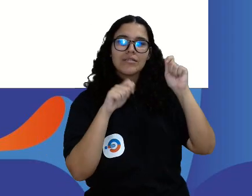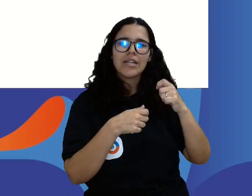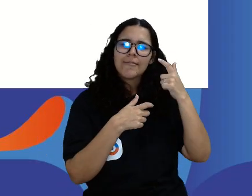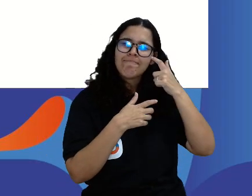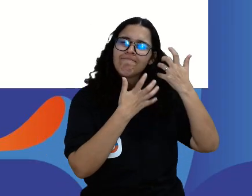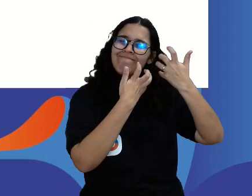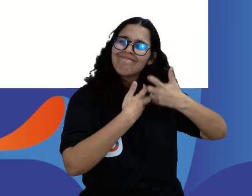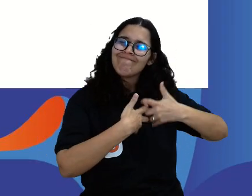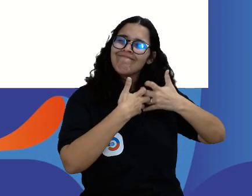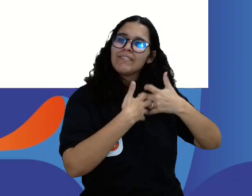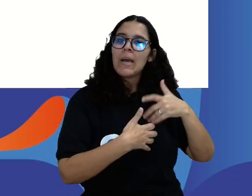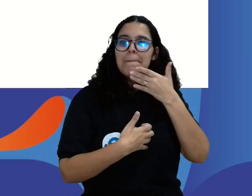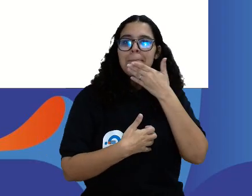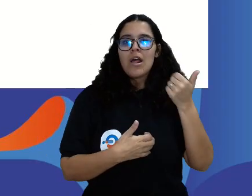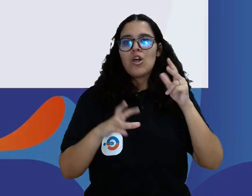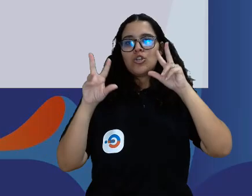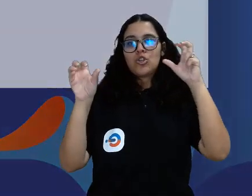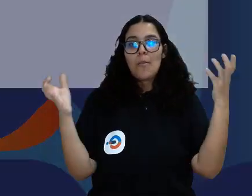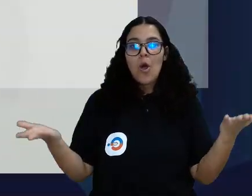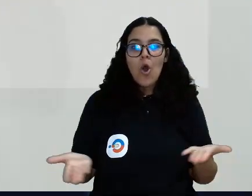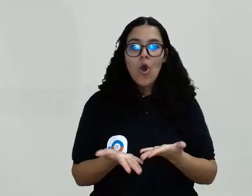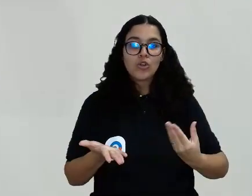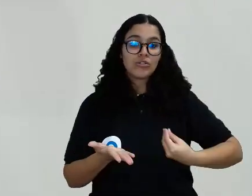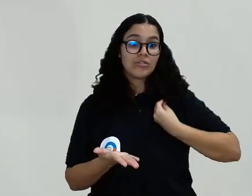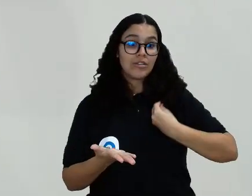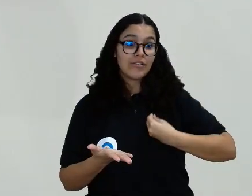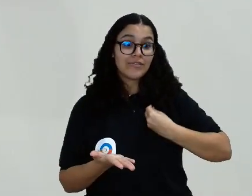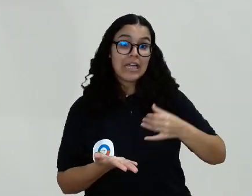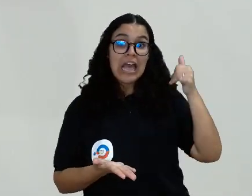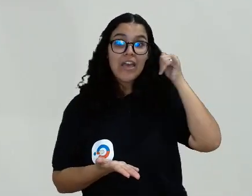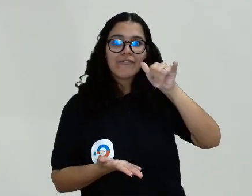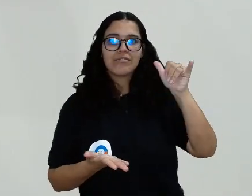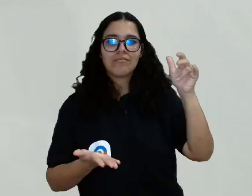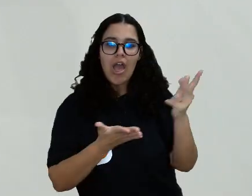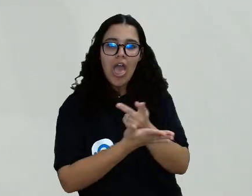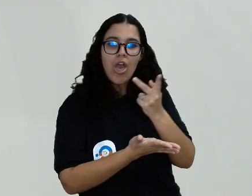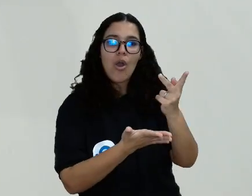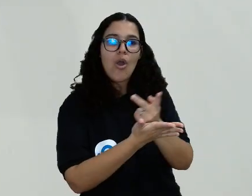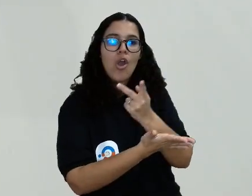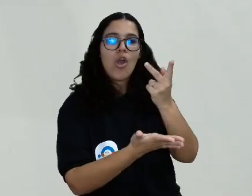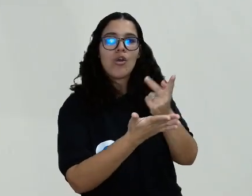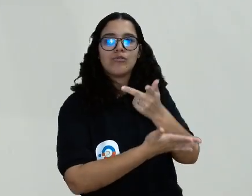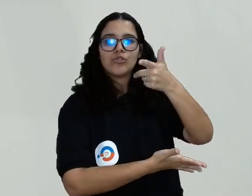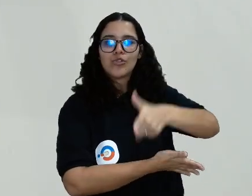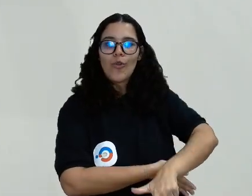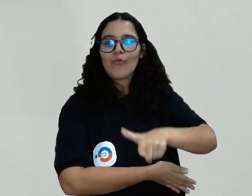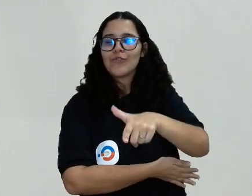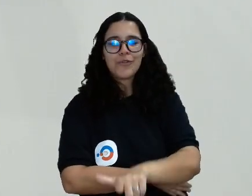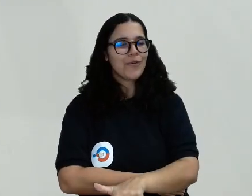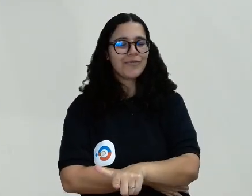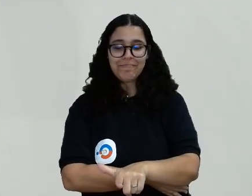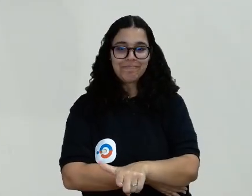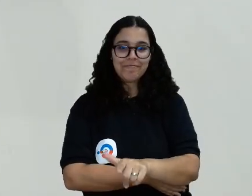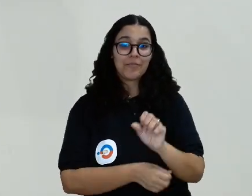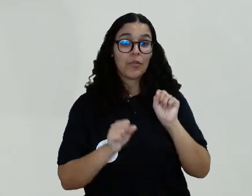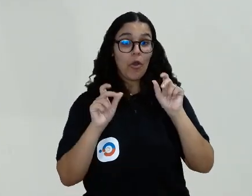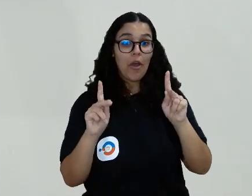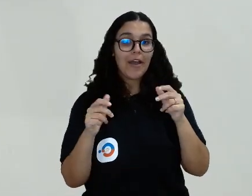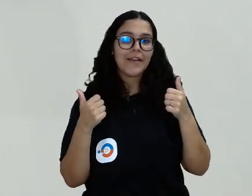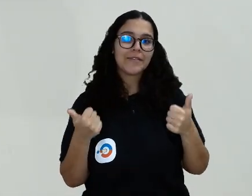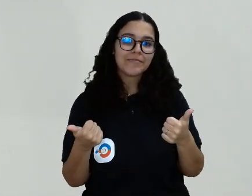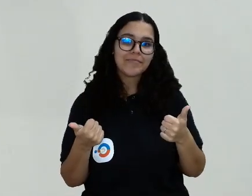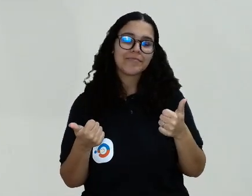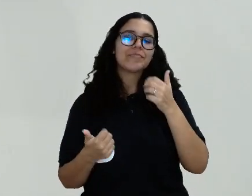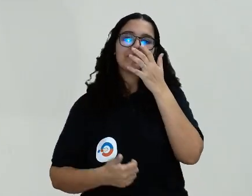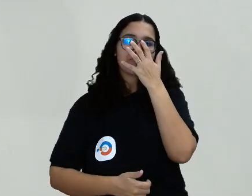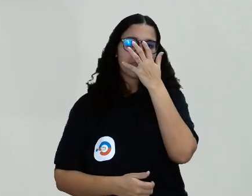sobre o presente e, de repente, não repetir alguns erros, né, que aconteceram no passado. Pois bem, para ver